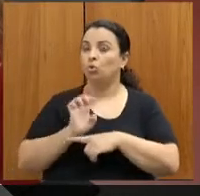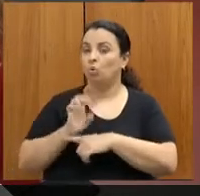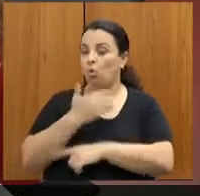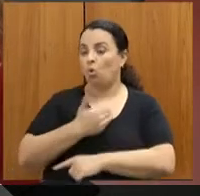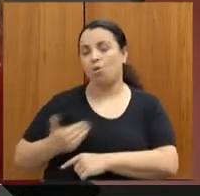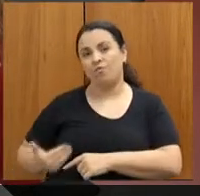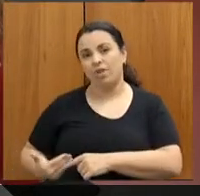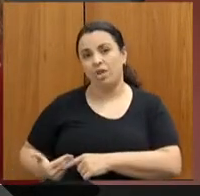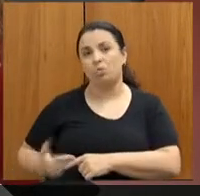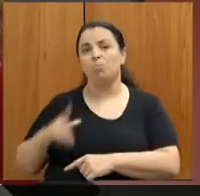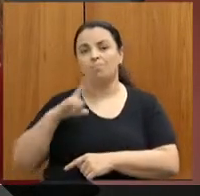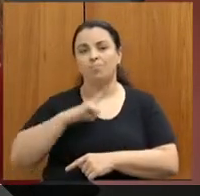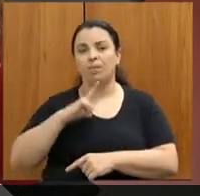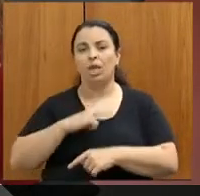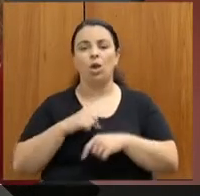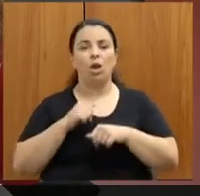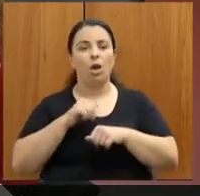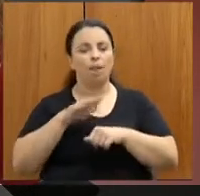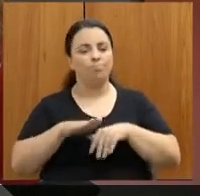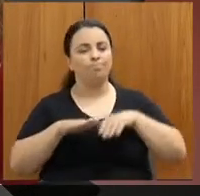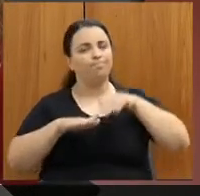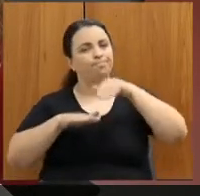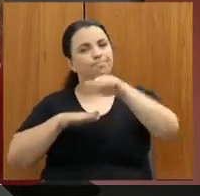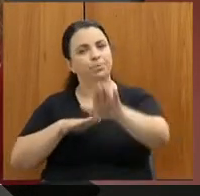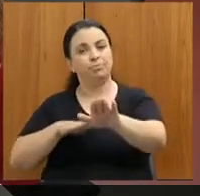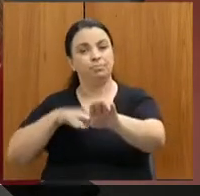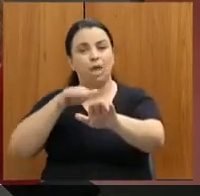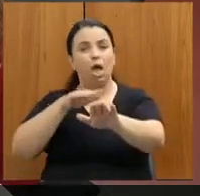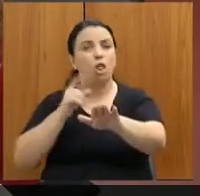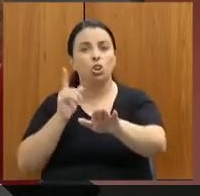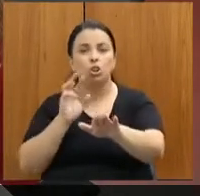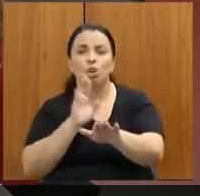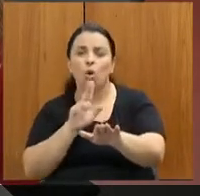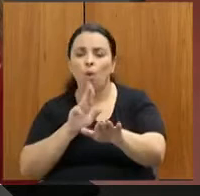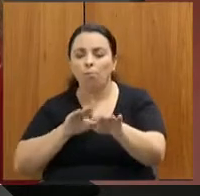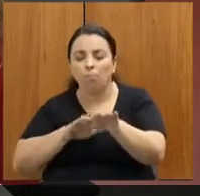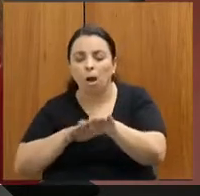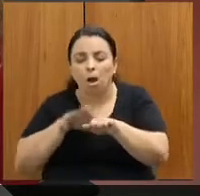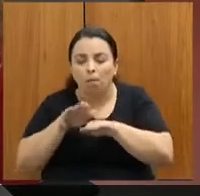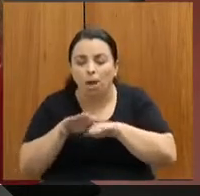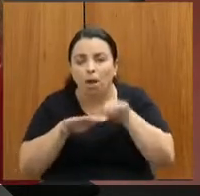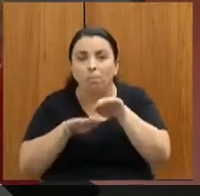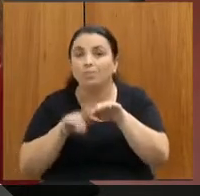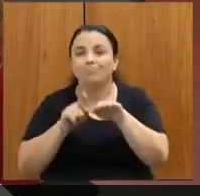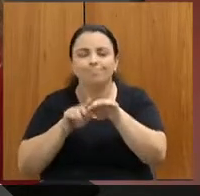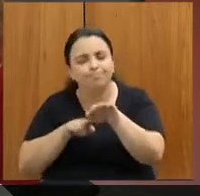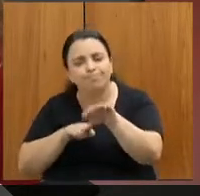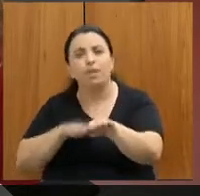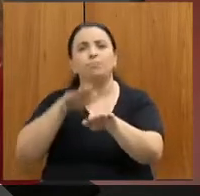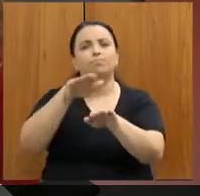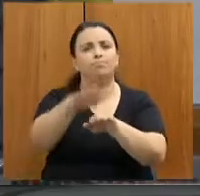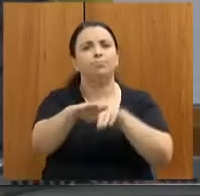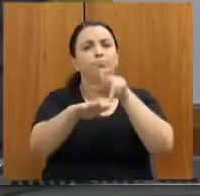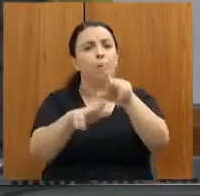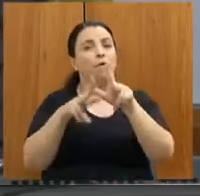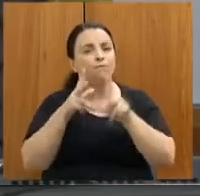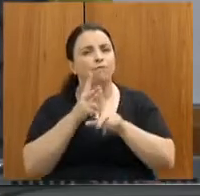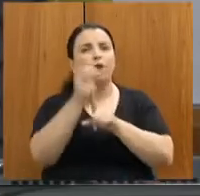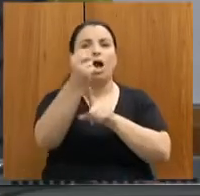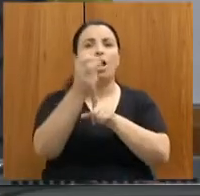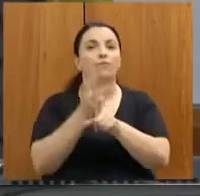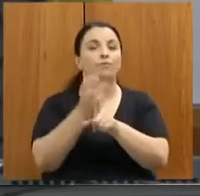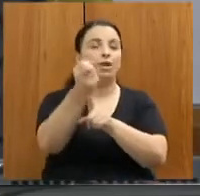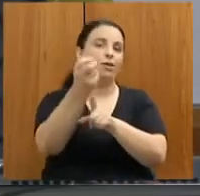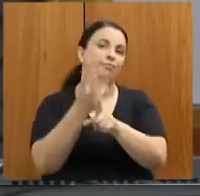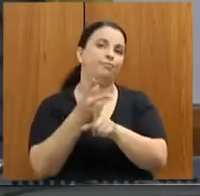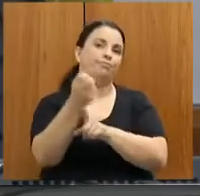a Passos largos é Sita Secretaria da Educação esse novador projeto de mamas as a